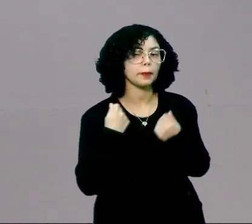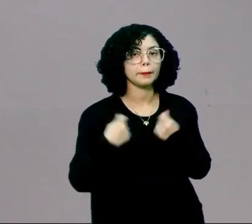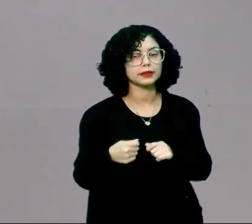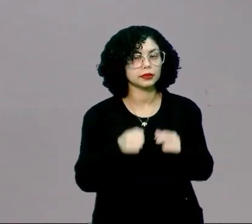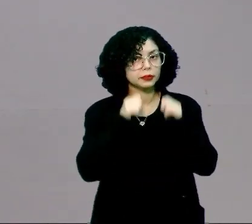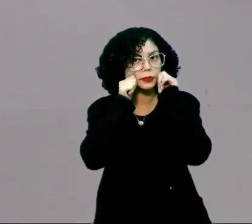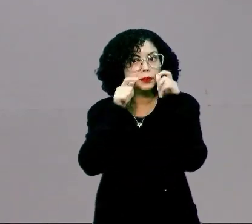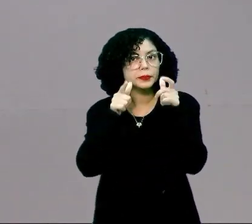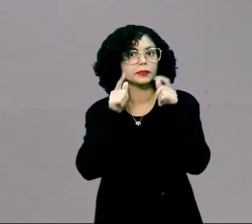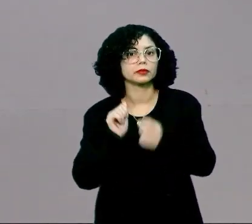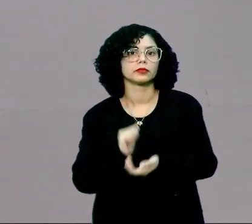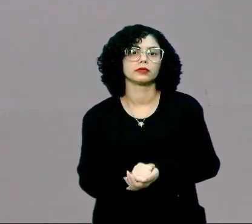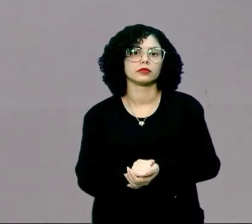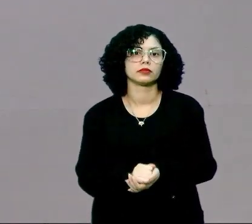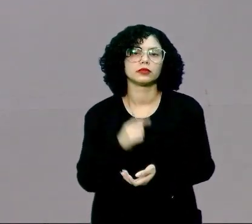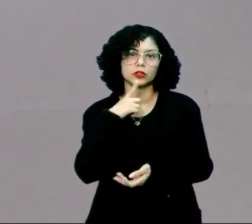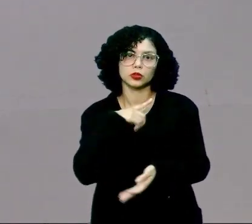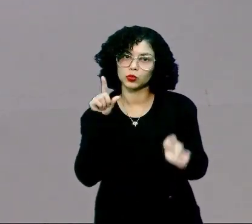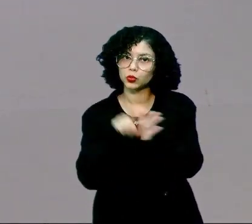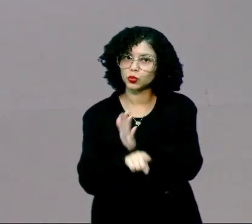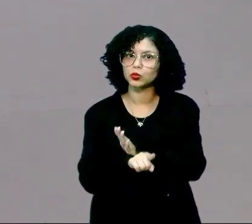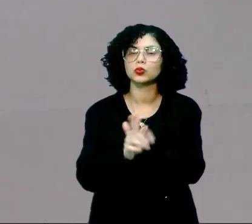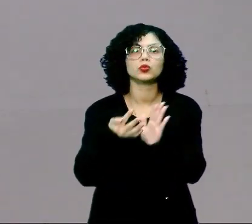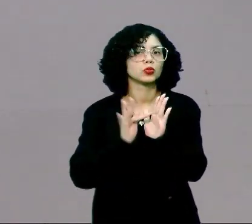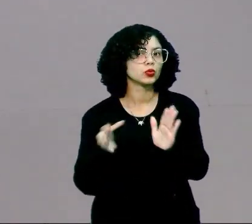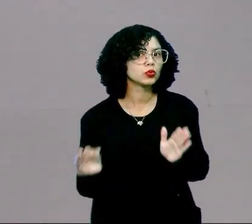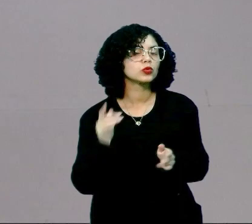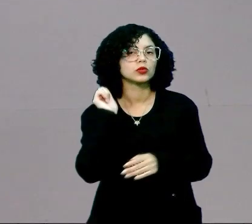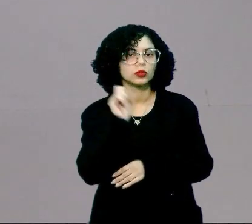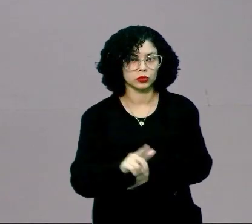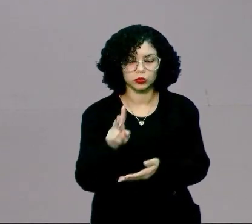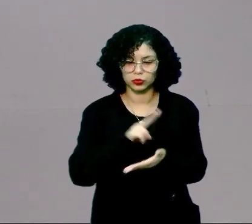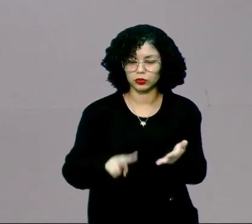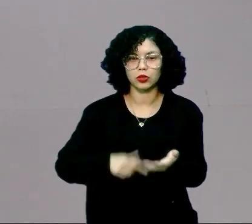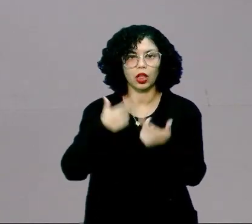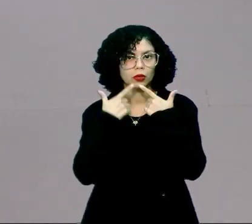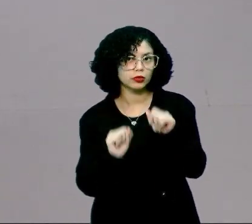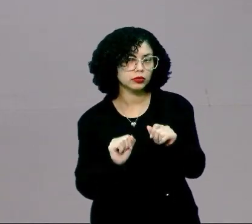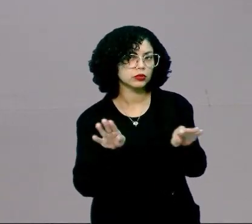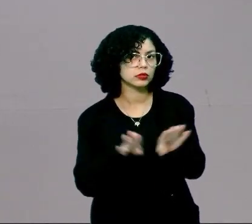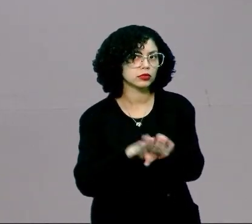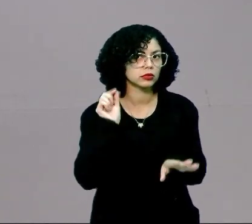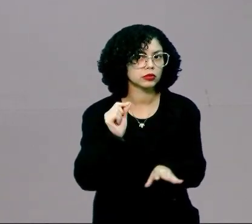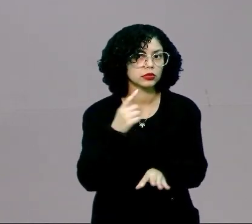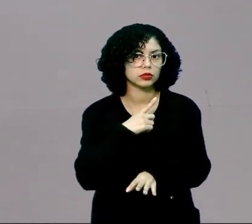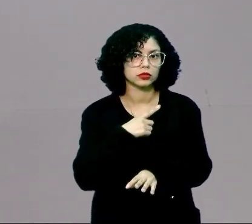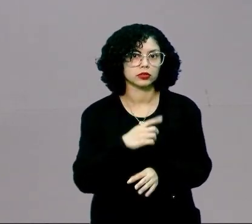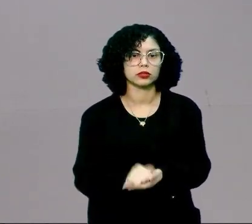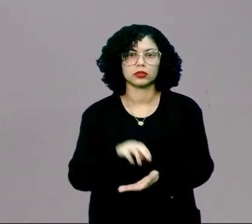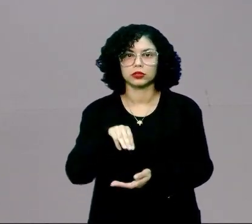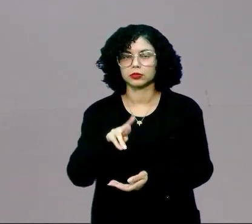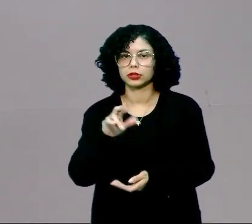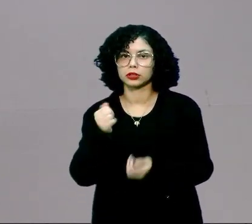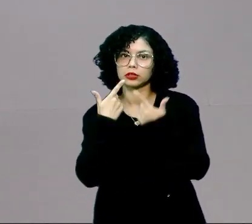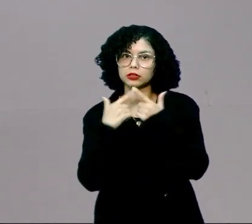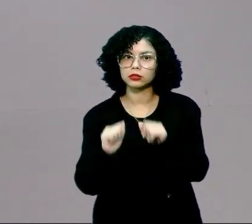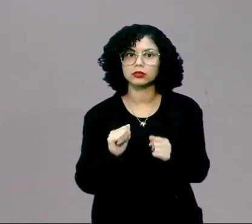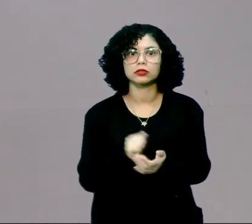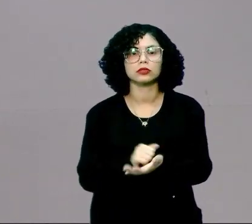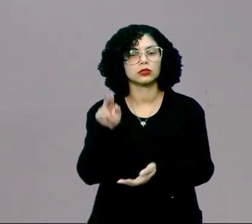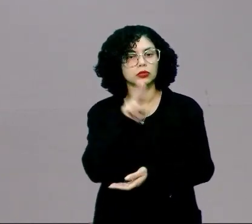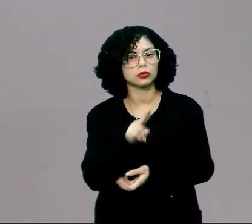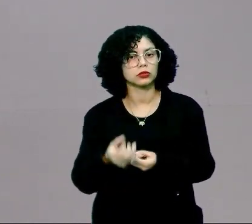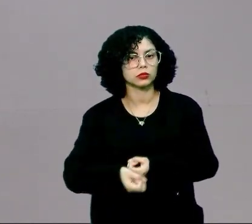precisa observar? Que, de repente, eu tenho uma questão sobre funções da linguagem, não é? Então, aqui, o que a gente tem? A metalinguagem, a pessoa que usa